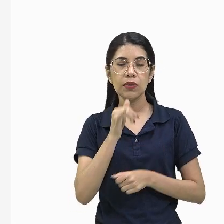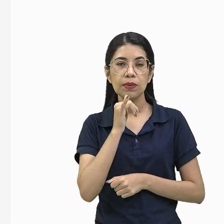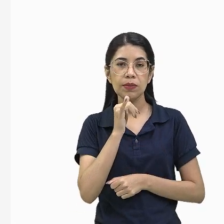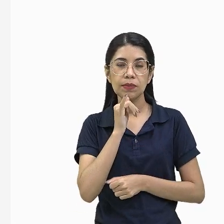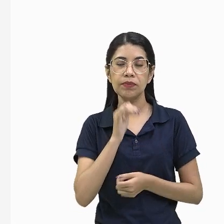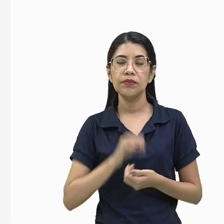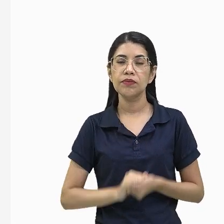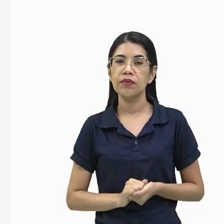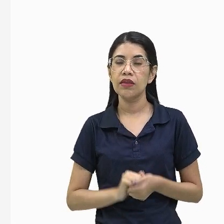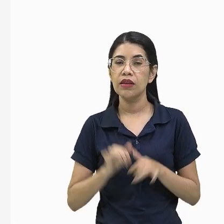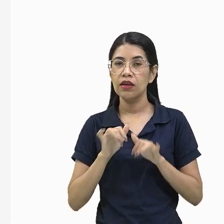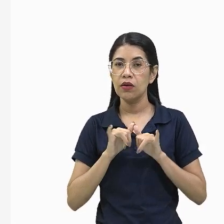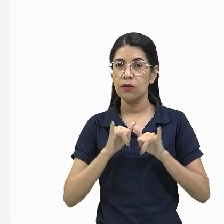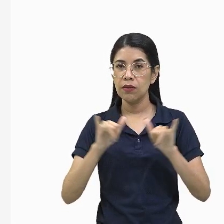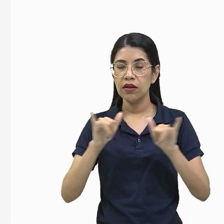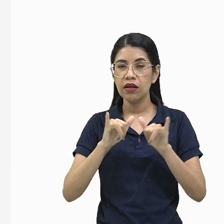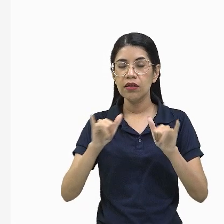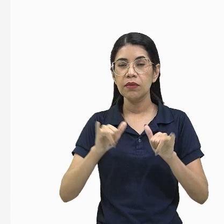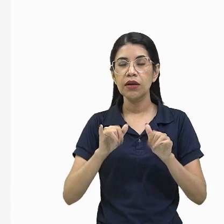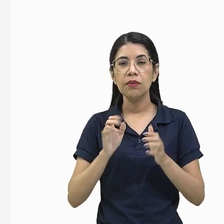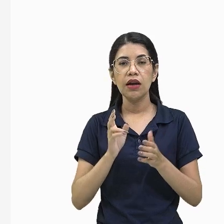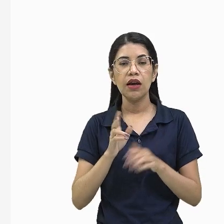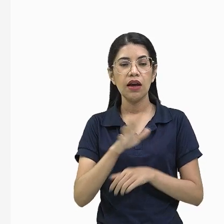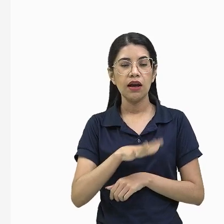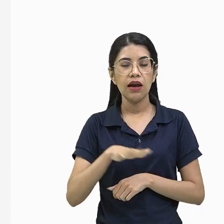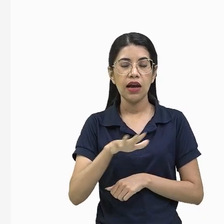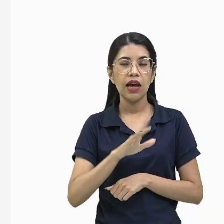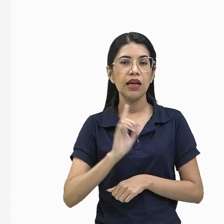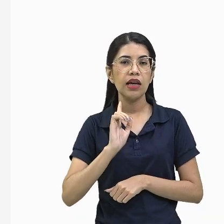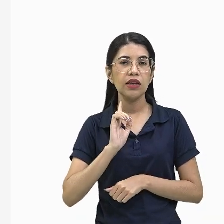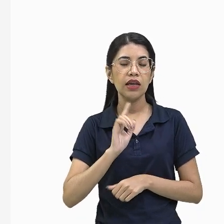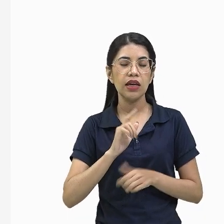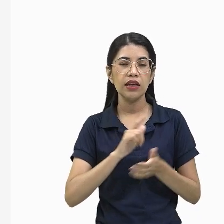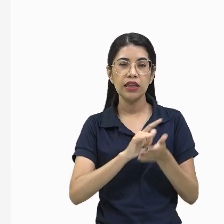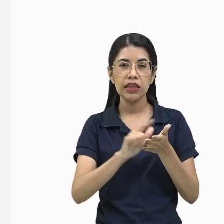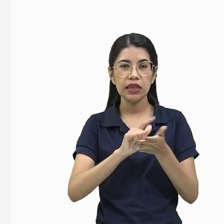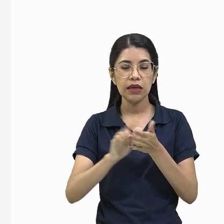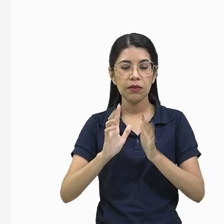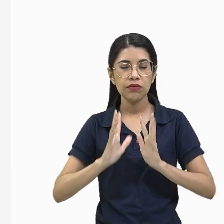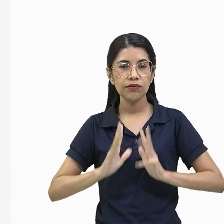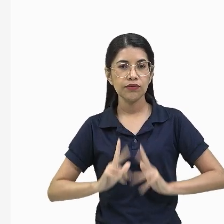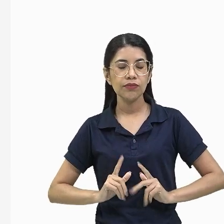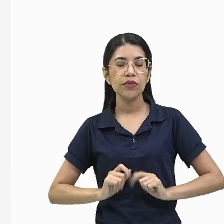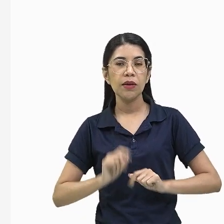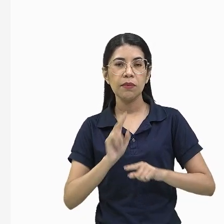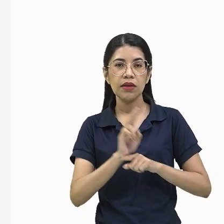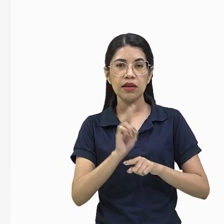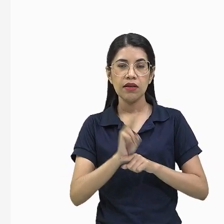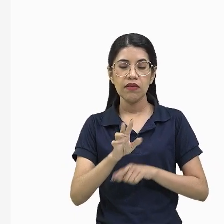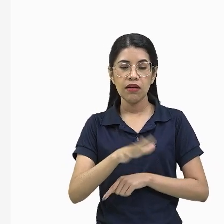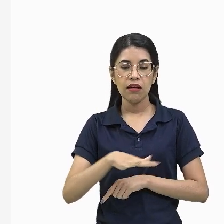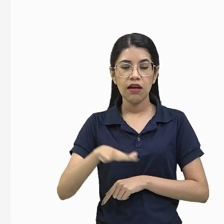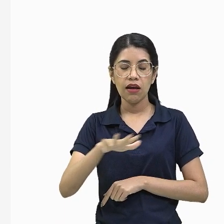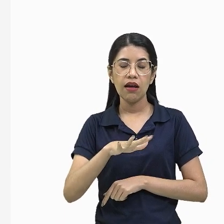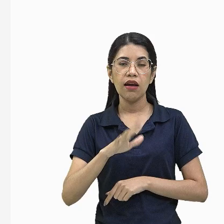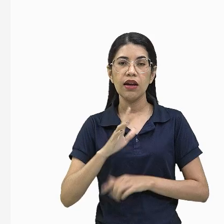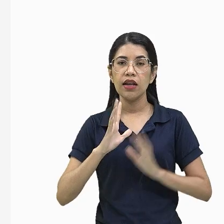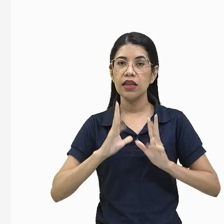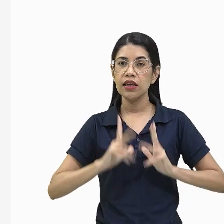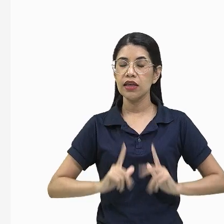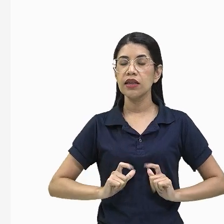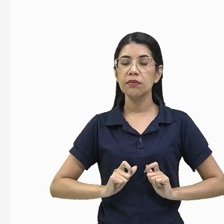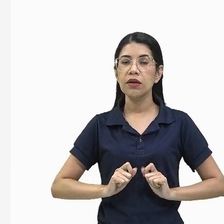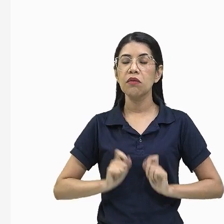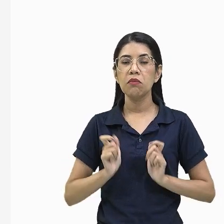campanha para manter os ambientes da escola limpos, preserve os ambientes limpos. Poderia ser